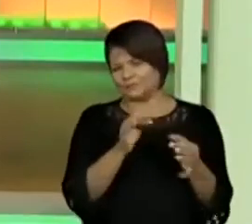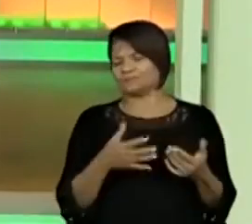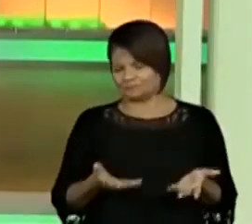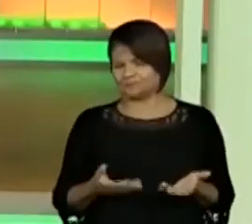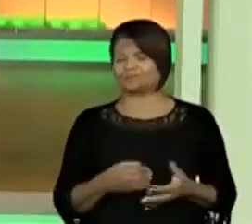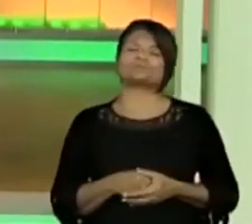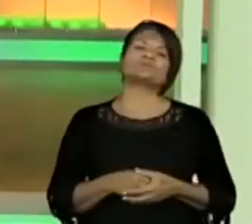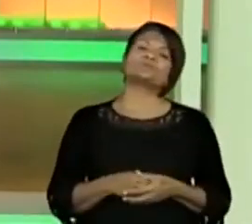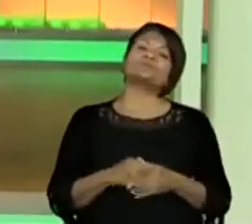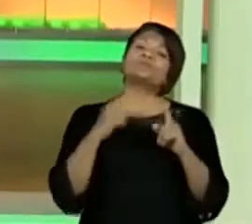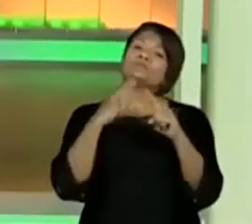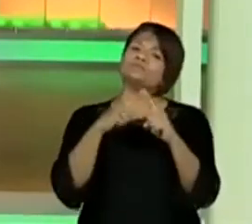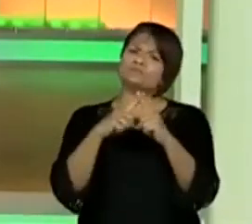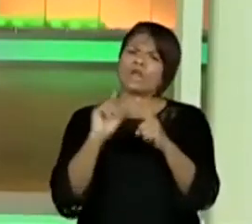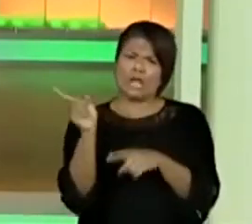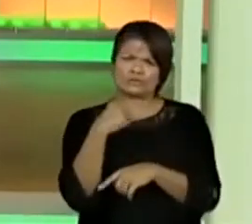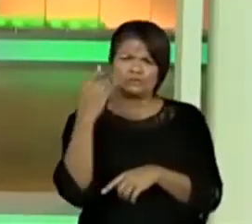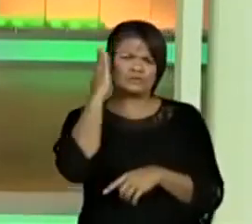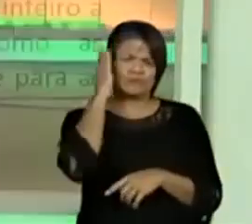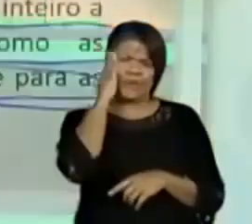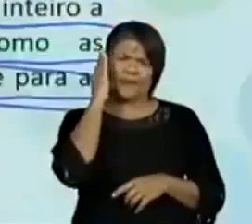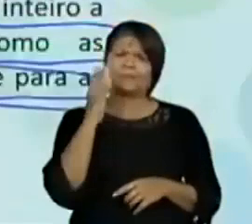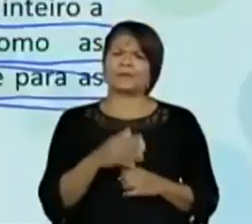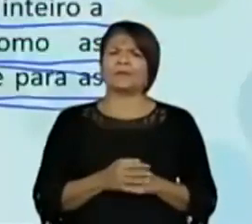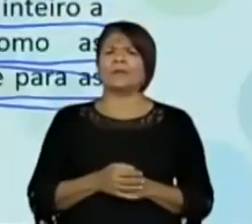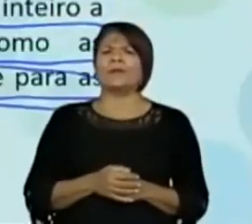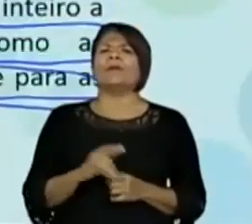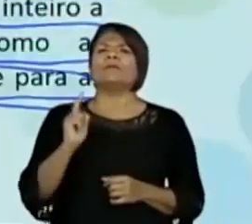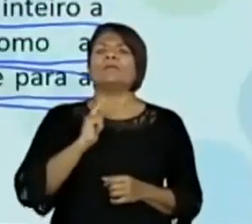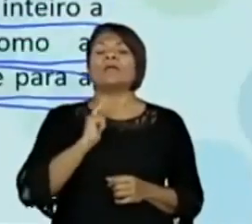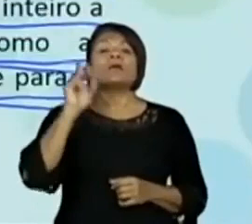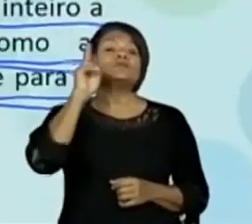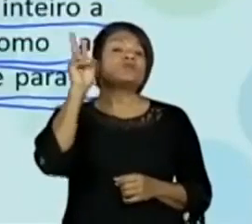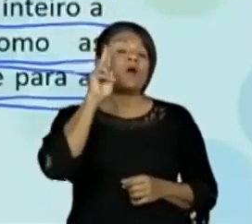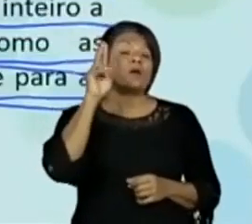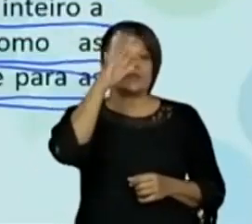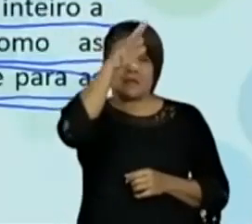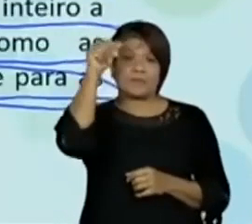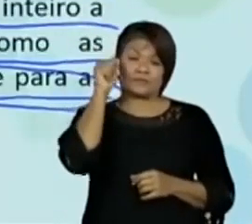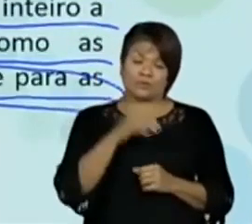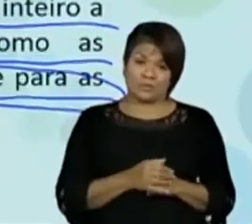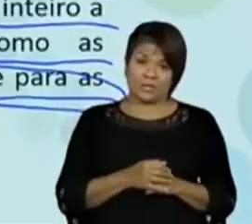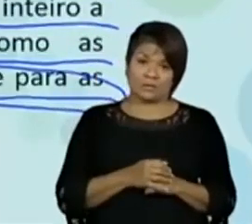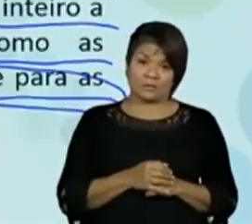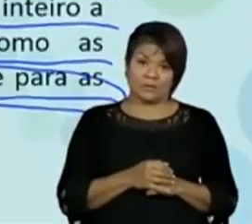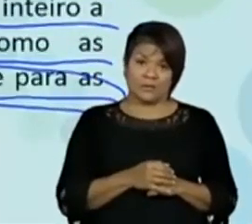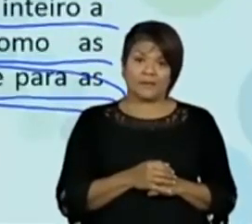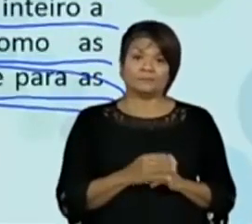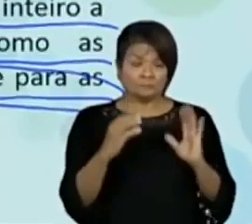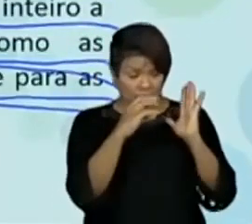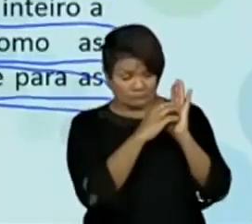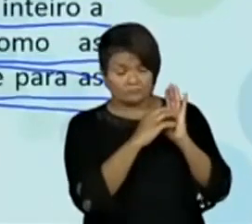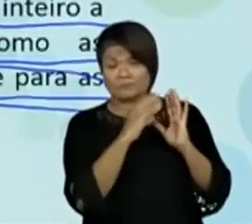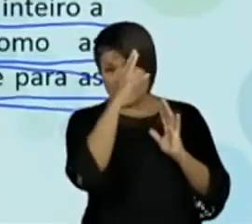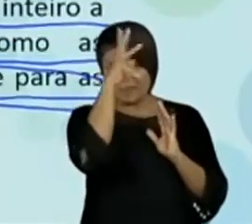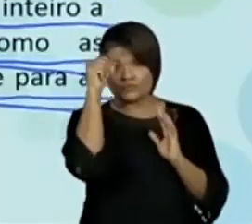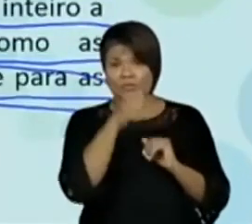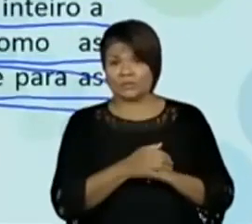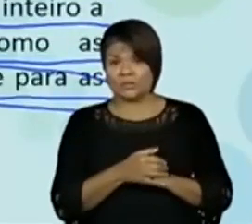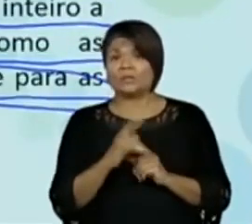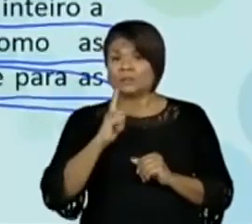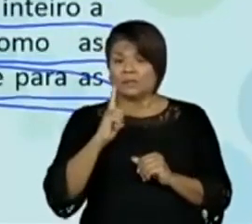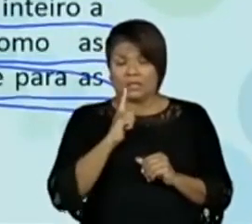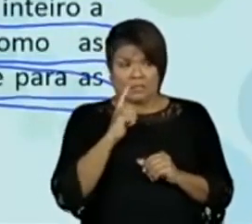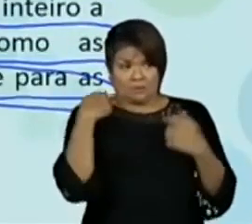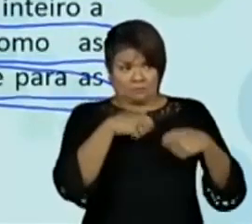quê? A gente bem sabe, aí a gente volta um pouquinho sobre a história da Amazônia, da preservação do ambiente. Né, o quanto isso é